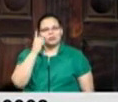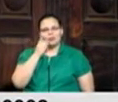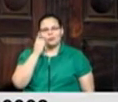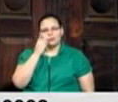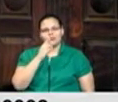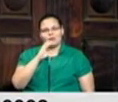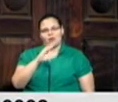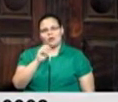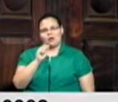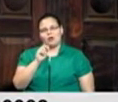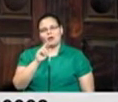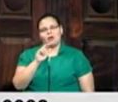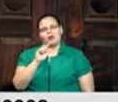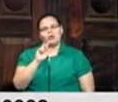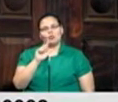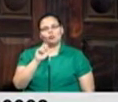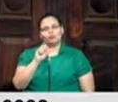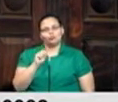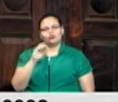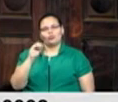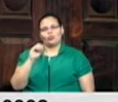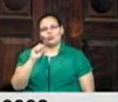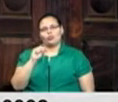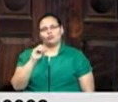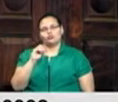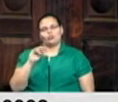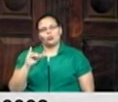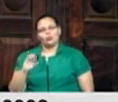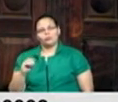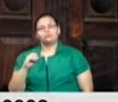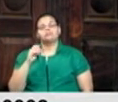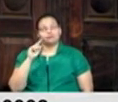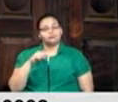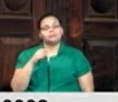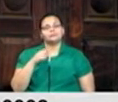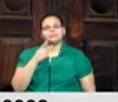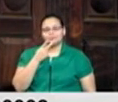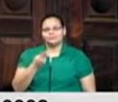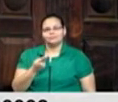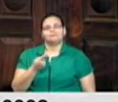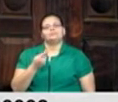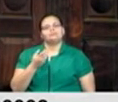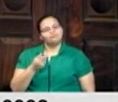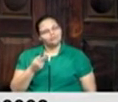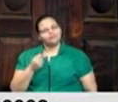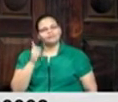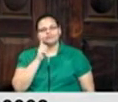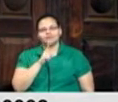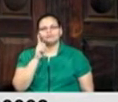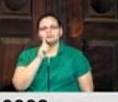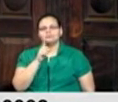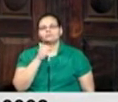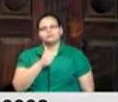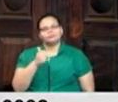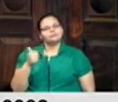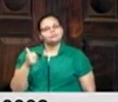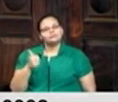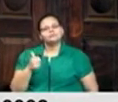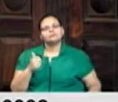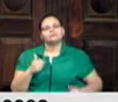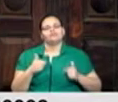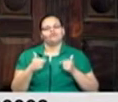deputado Carlos Osório e, ainda mais, dizer que ele construiu um